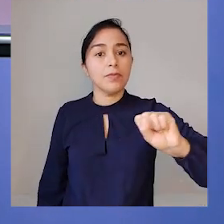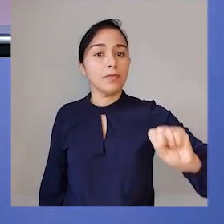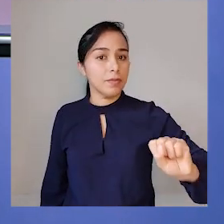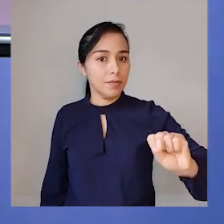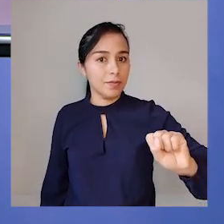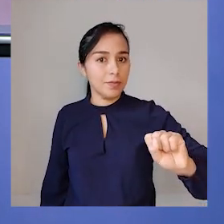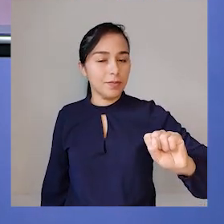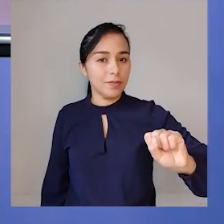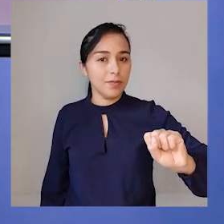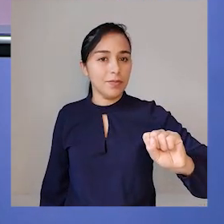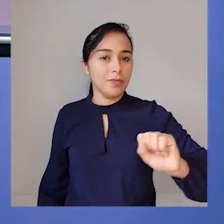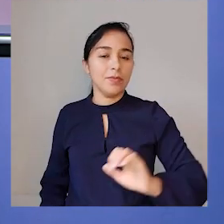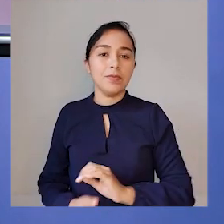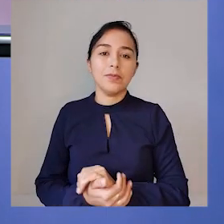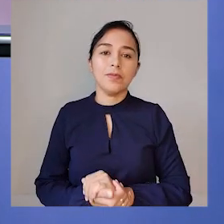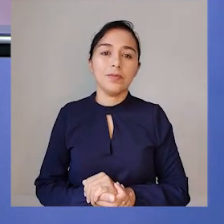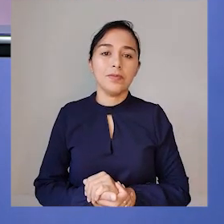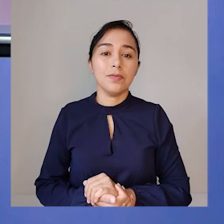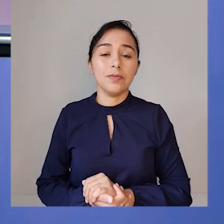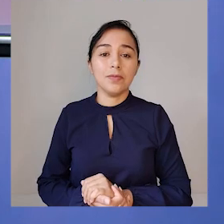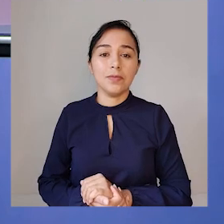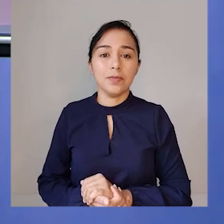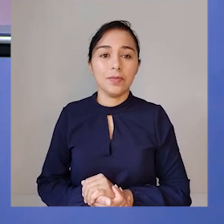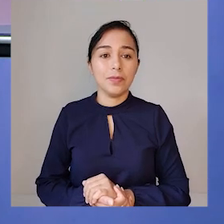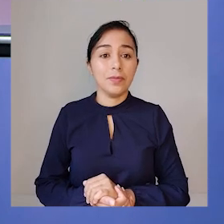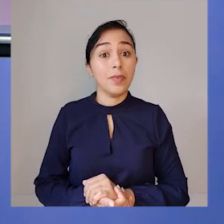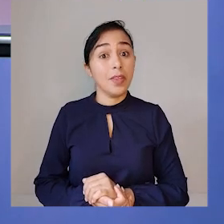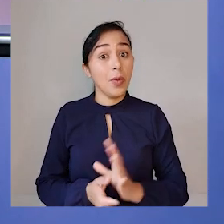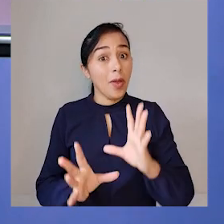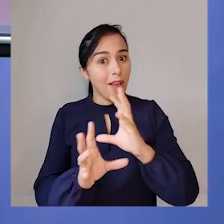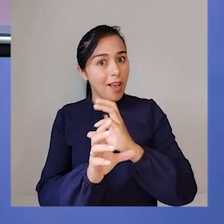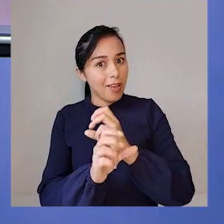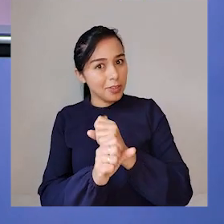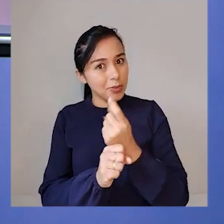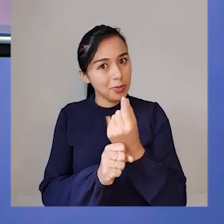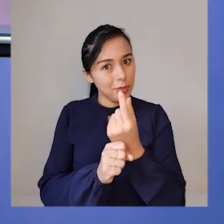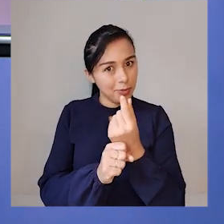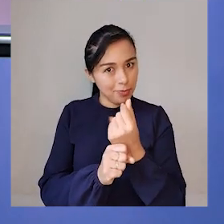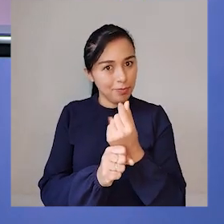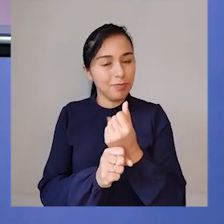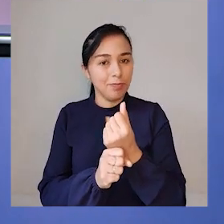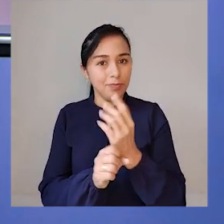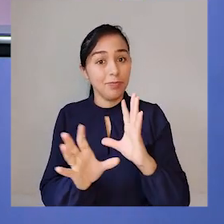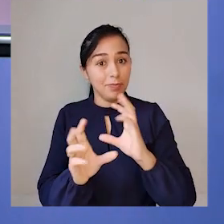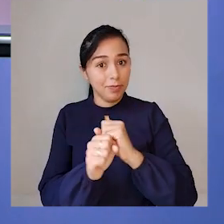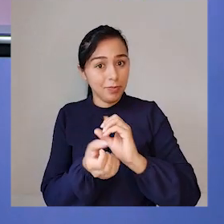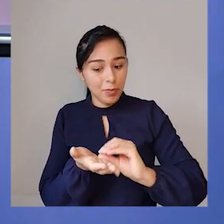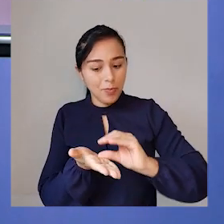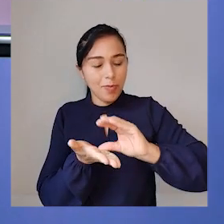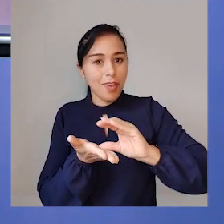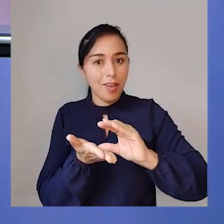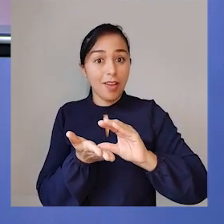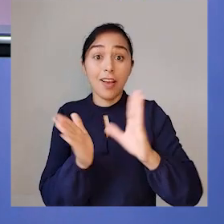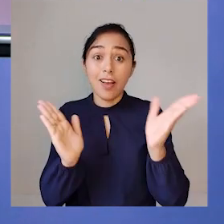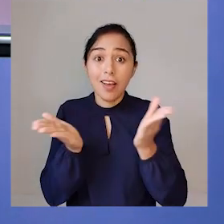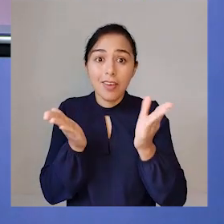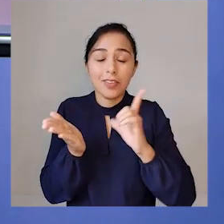688. Então, nós chegamos aqui ao resultado, que é a soma ou total. O José tem agora